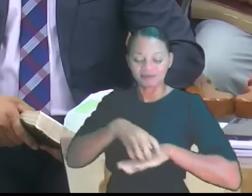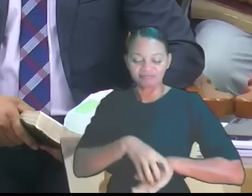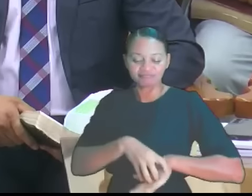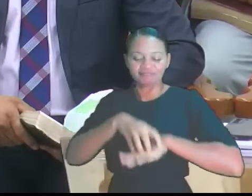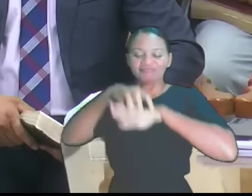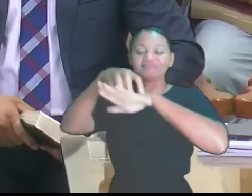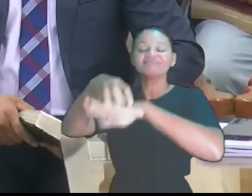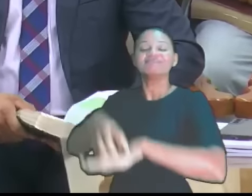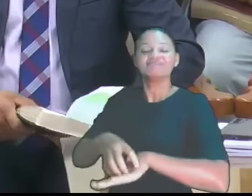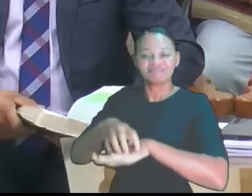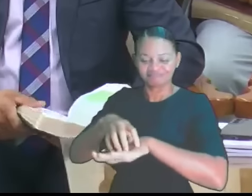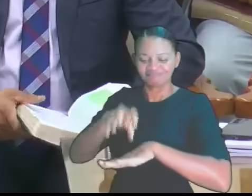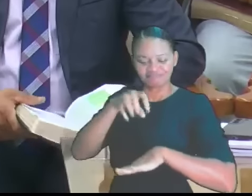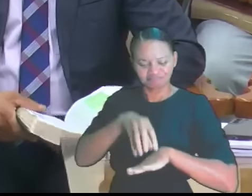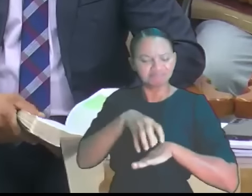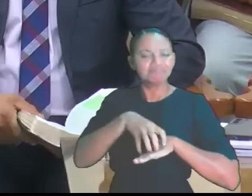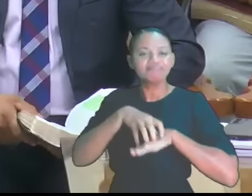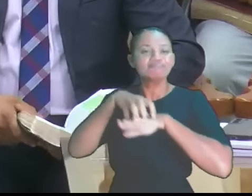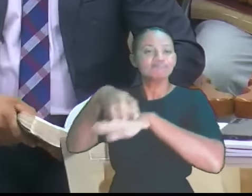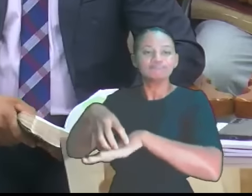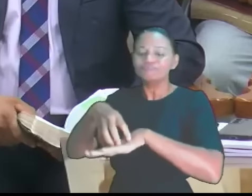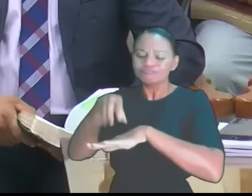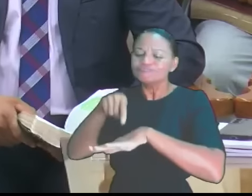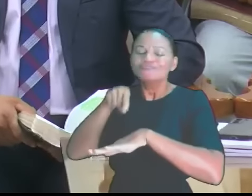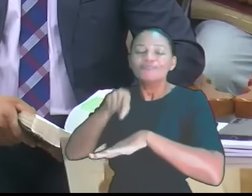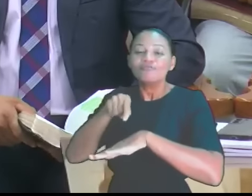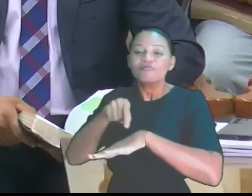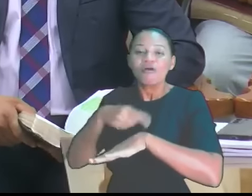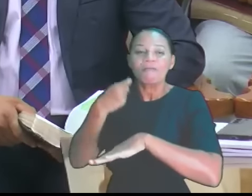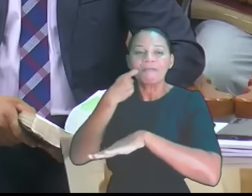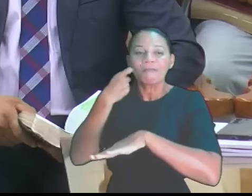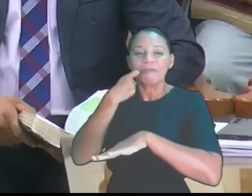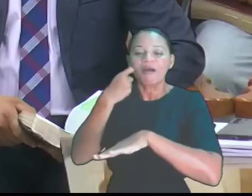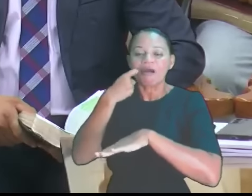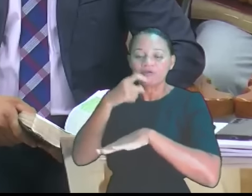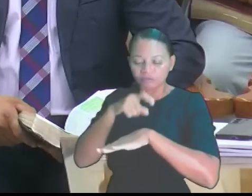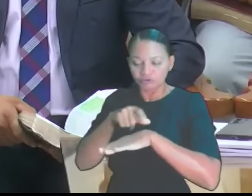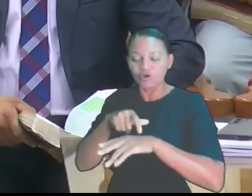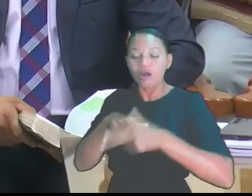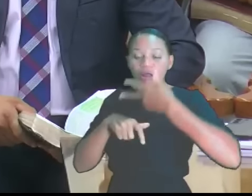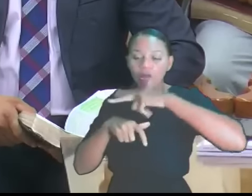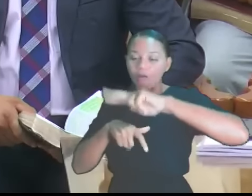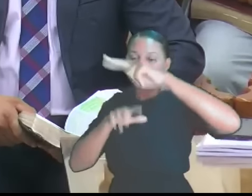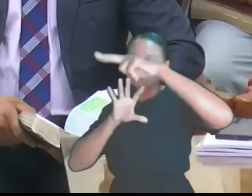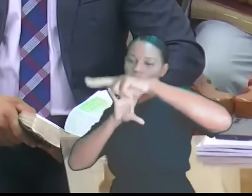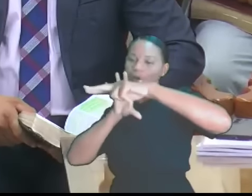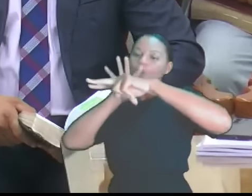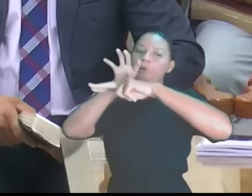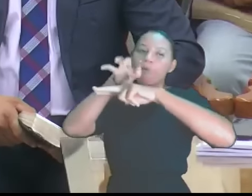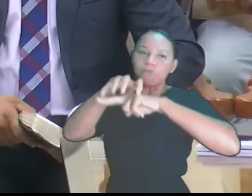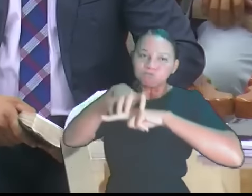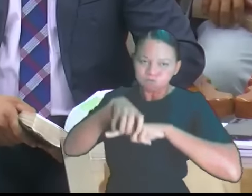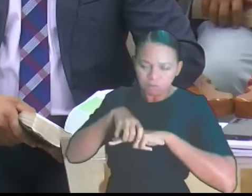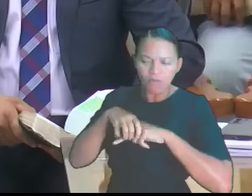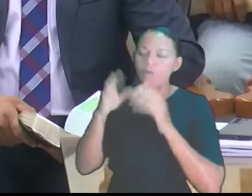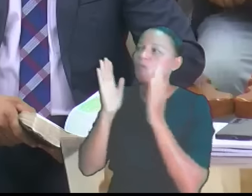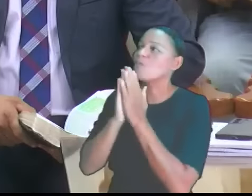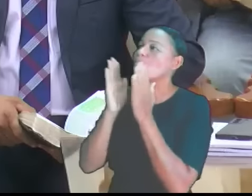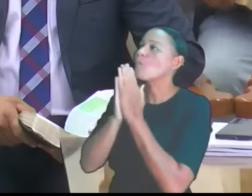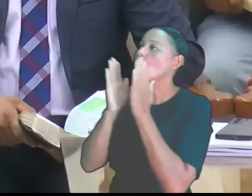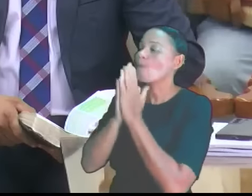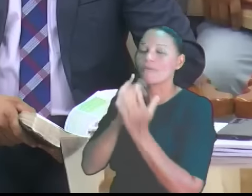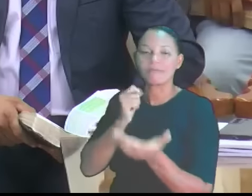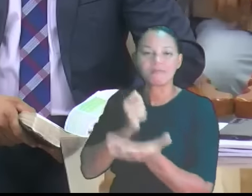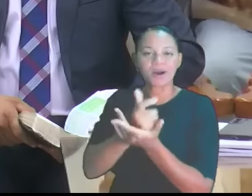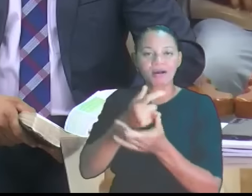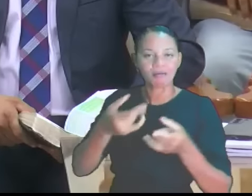para ele um veículo chamado peixe, botou ele lá no ventre, e ele era ruim de oração. Ele não orou para comprar